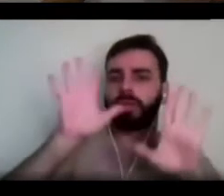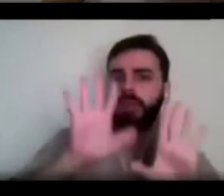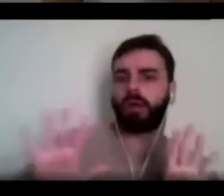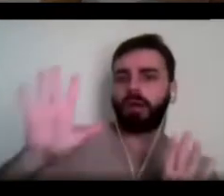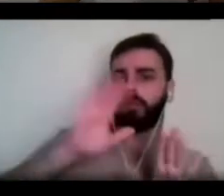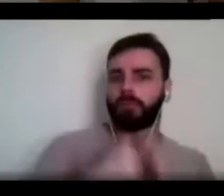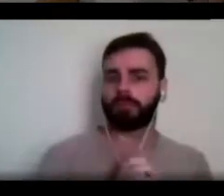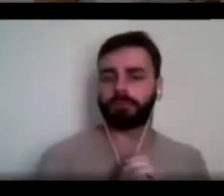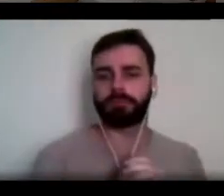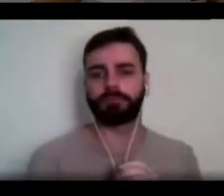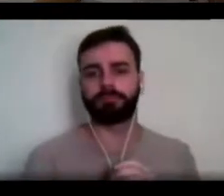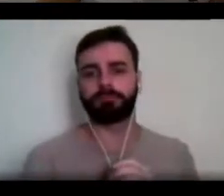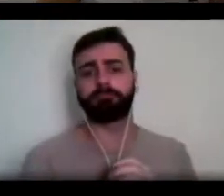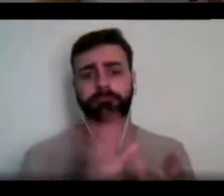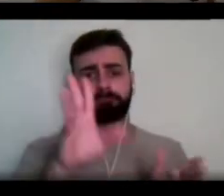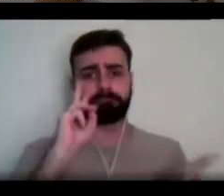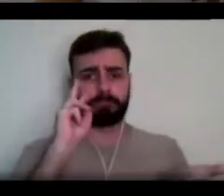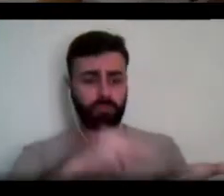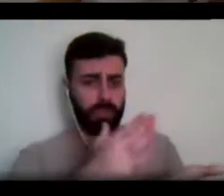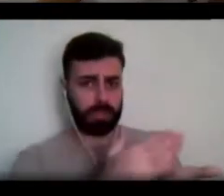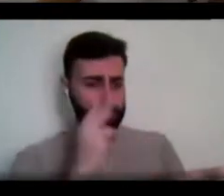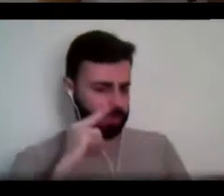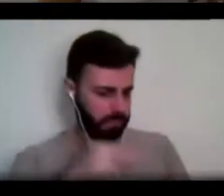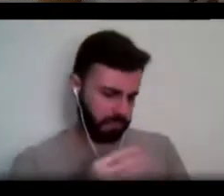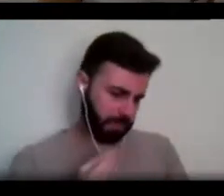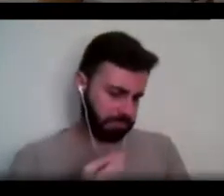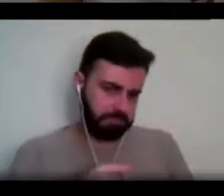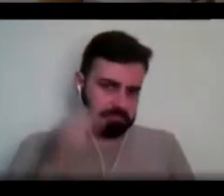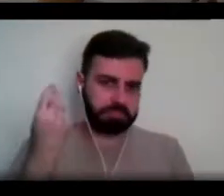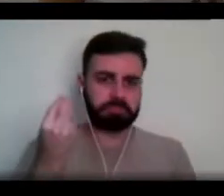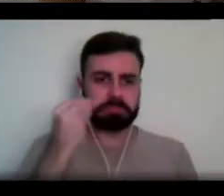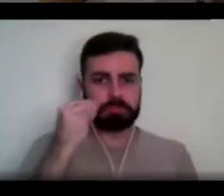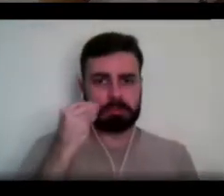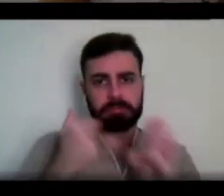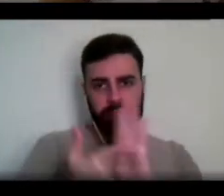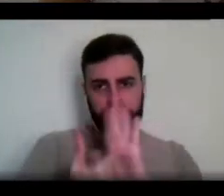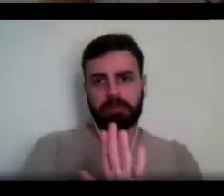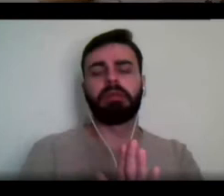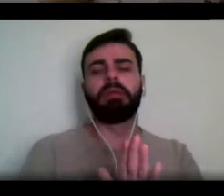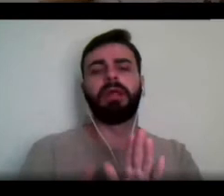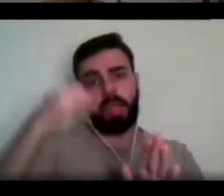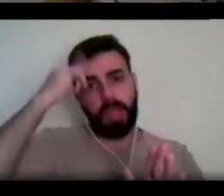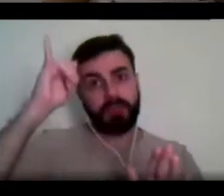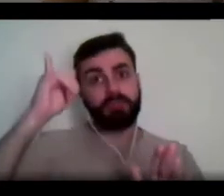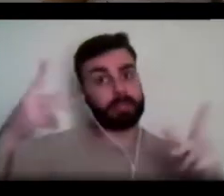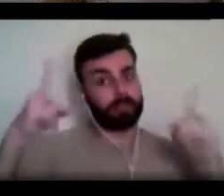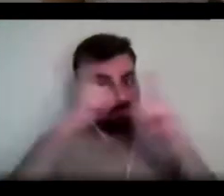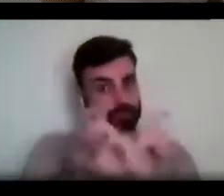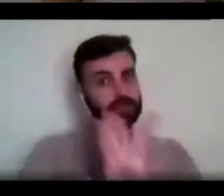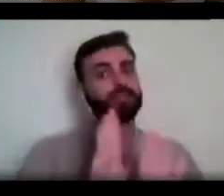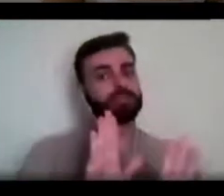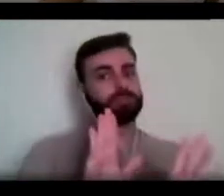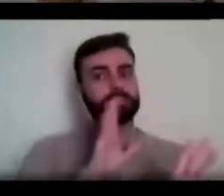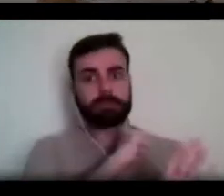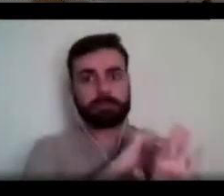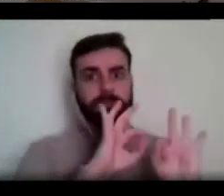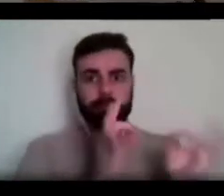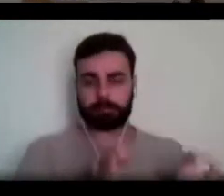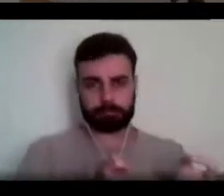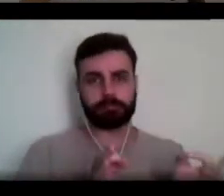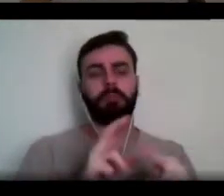Deixa eu ver aqui se eu acho um trem qualquer aqui que não seja tão complicado, porque senão a gente vai ficar aqui até amanhã.